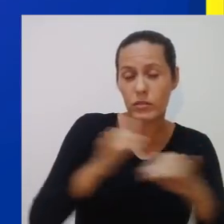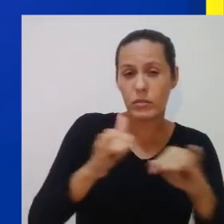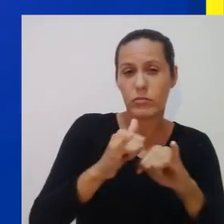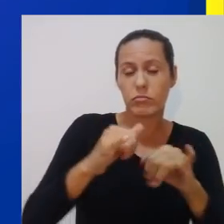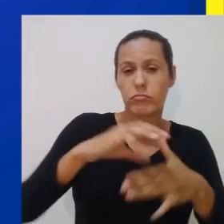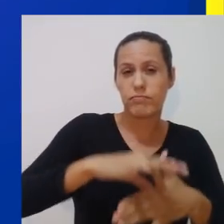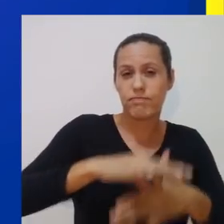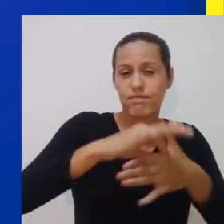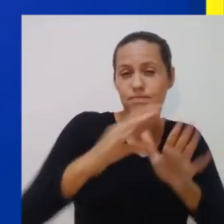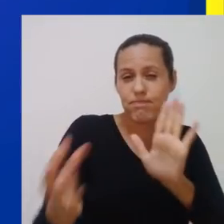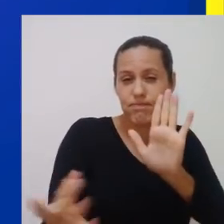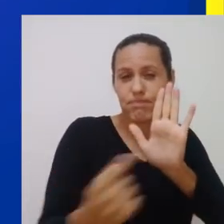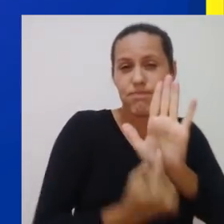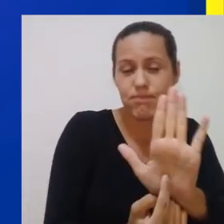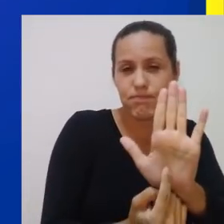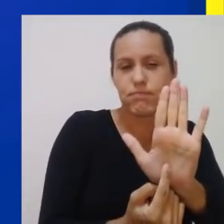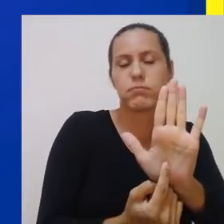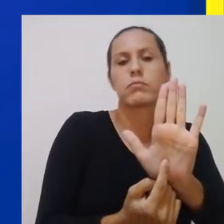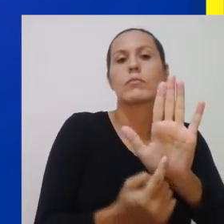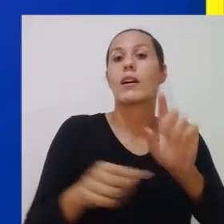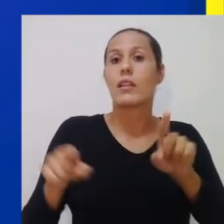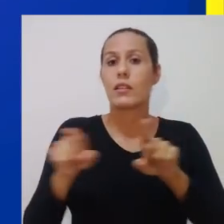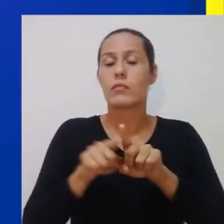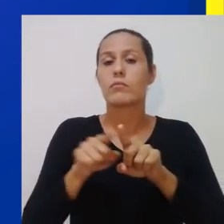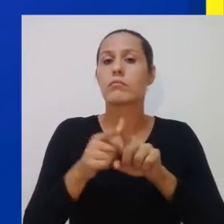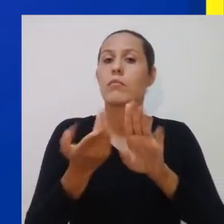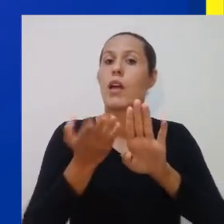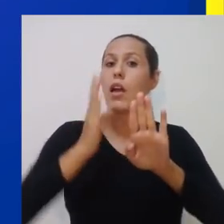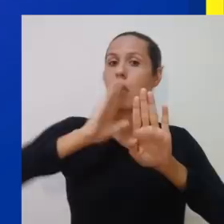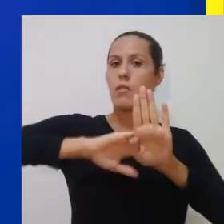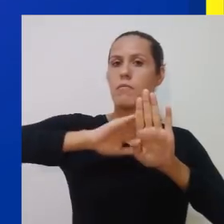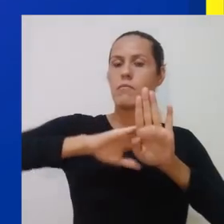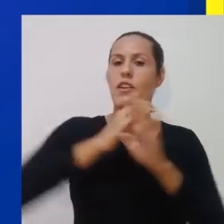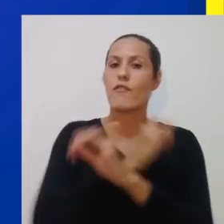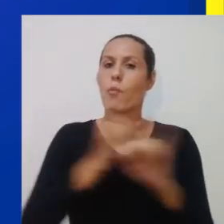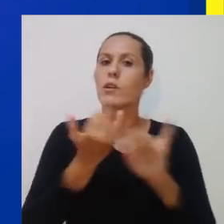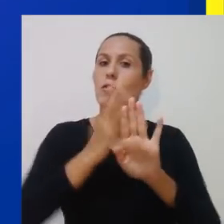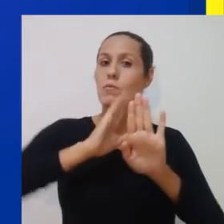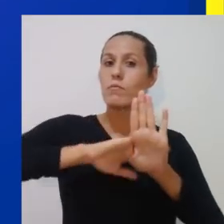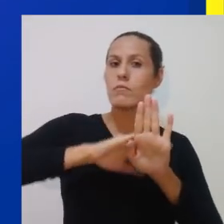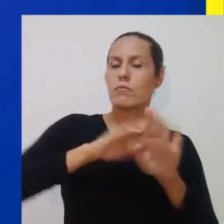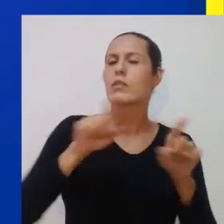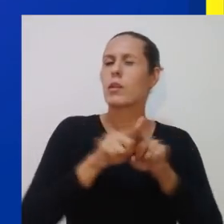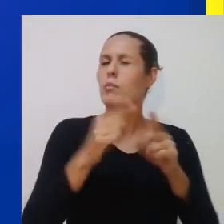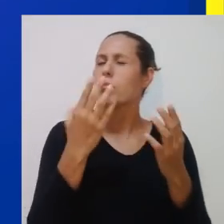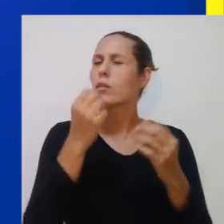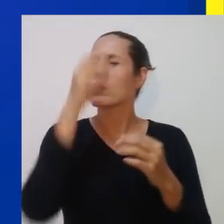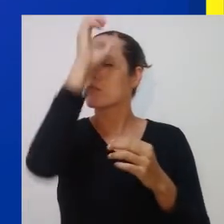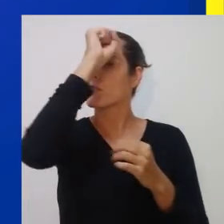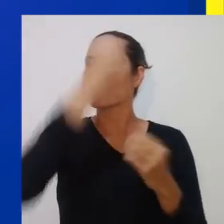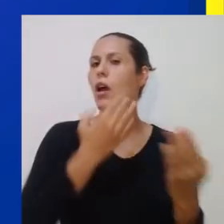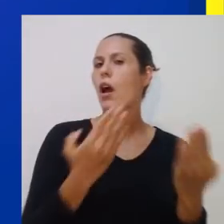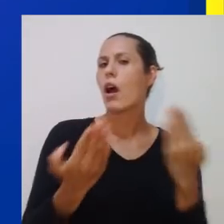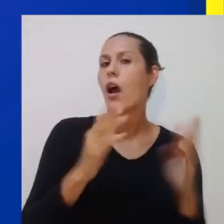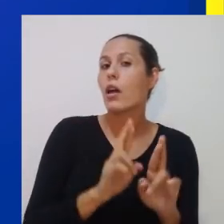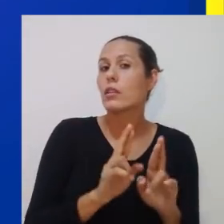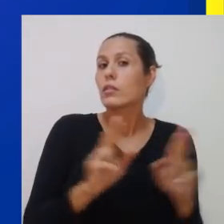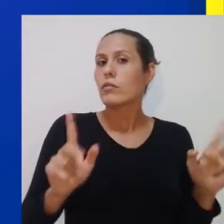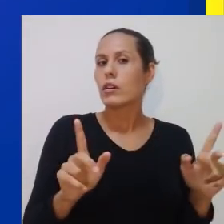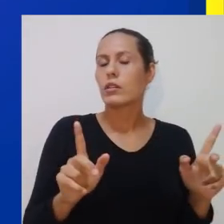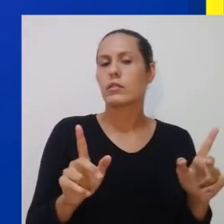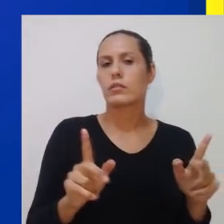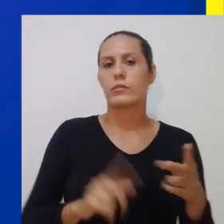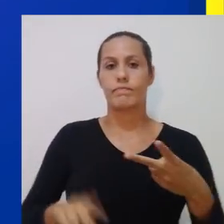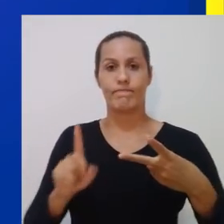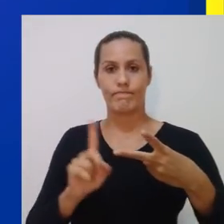Informações explícitas e implícitas. Nós vamos ver a diferença entre uma e outra já. E vamos